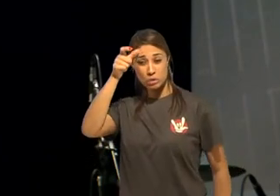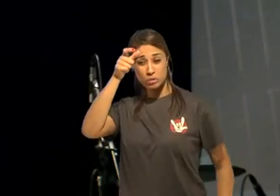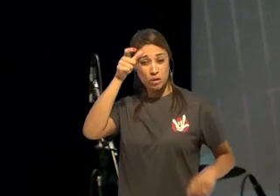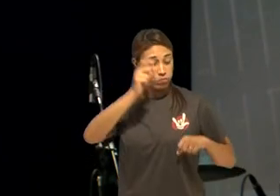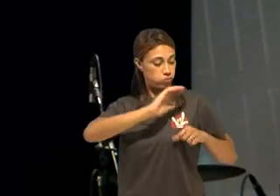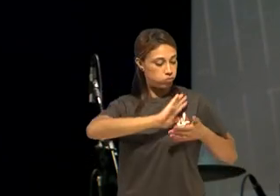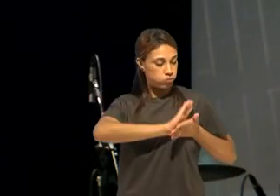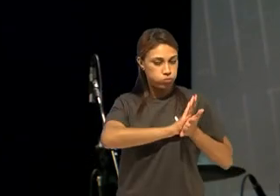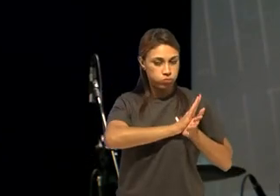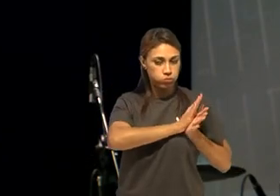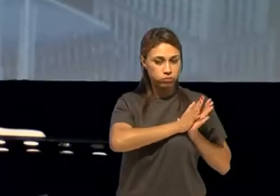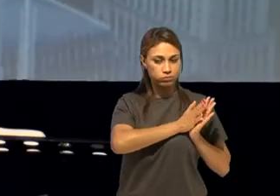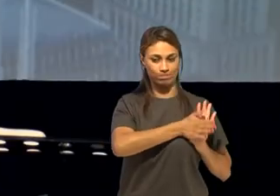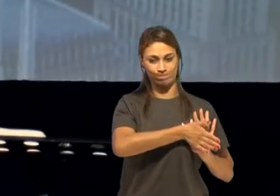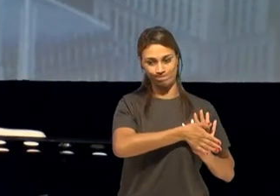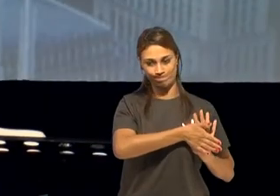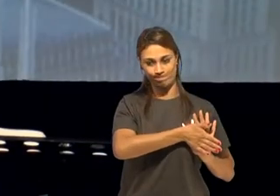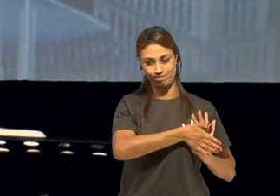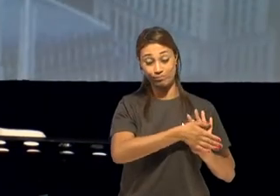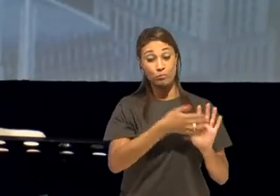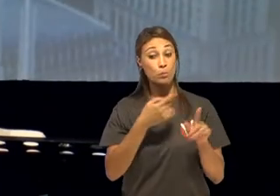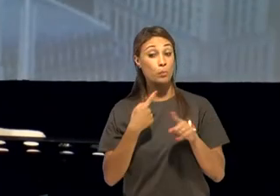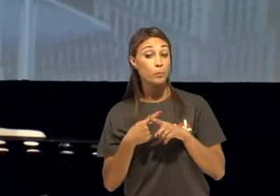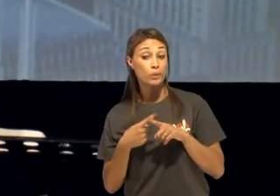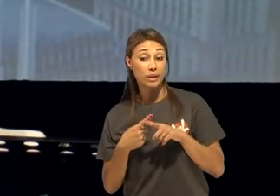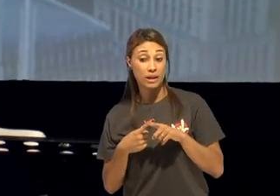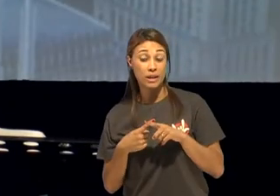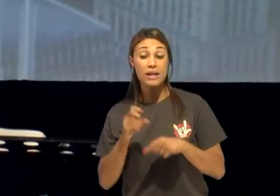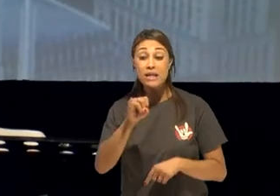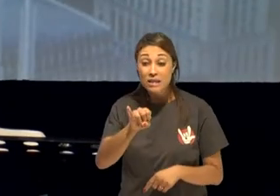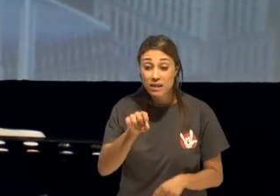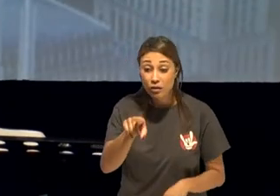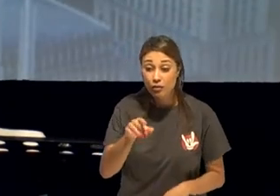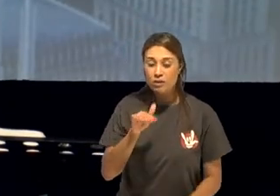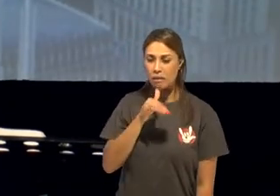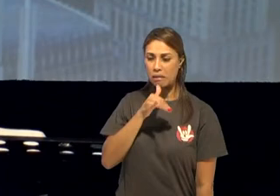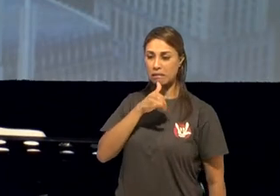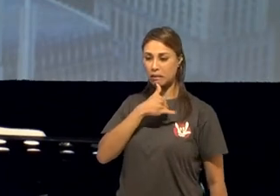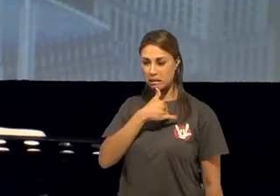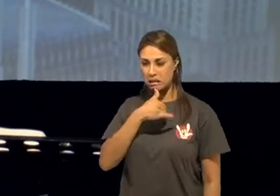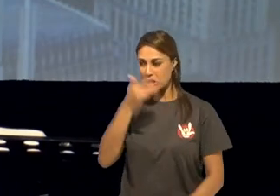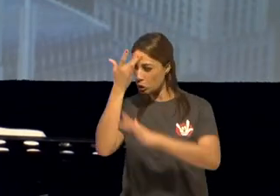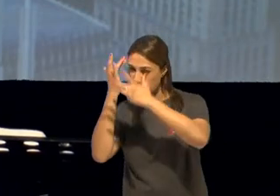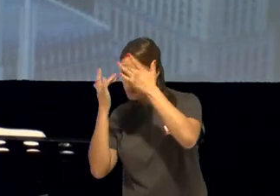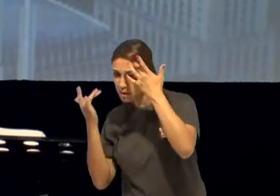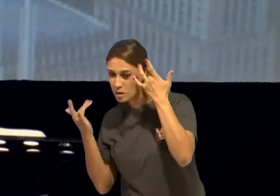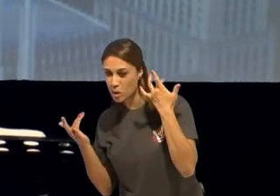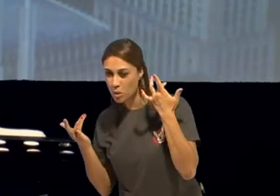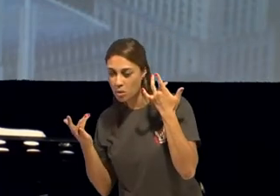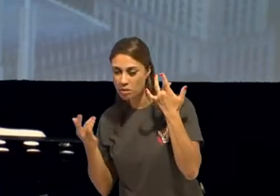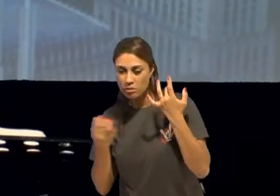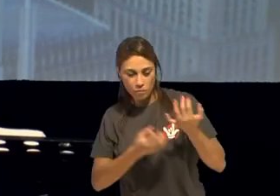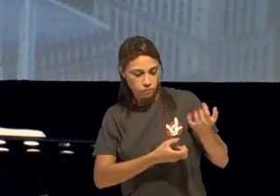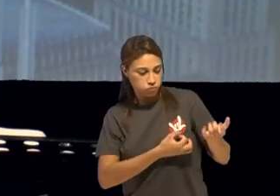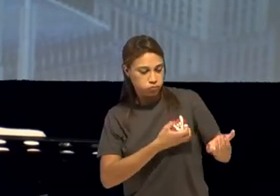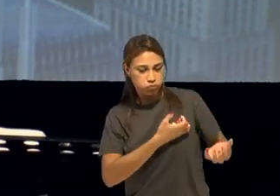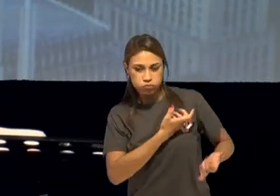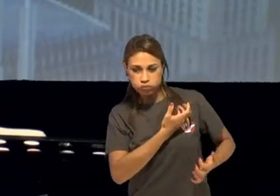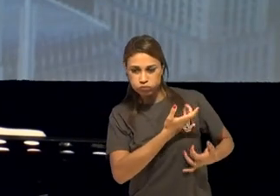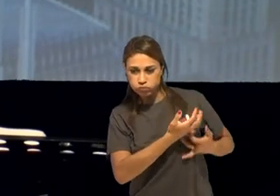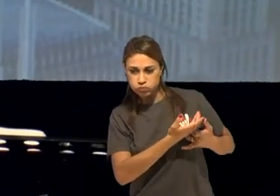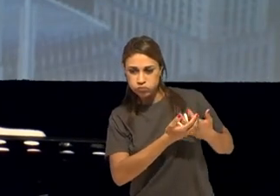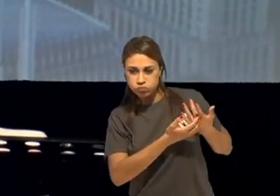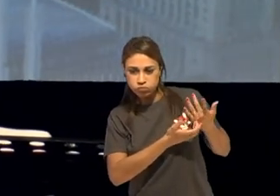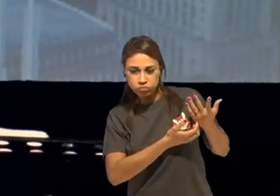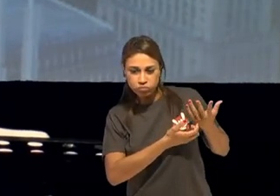Porque quando nós nos frustramos com os homens, nós apagamos o fogo que Deus colocou em nós. E eu comecei a pedir perdão para Deus,